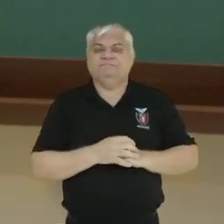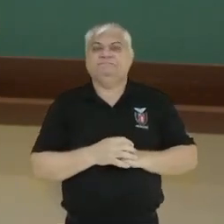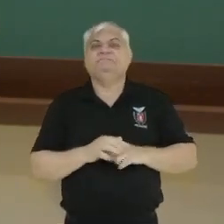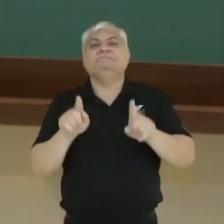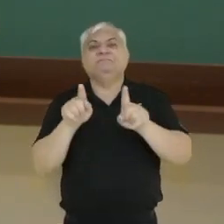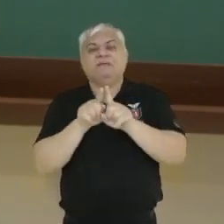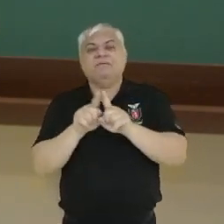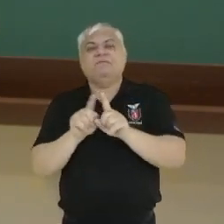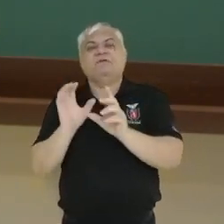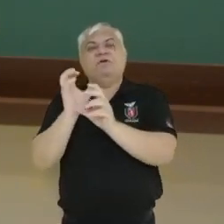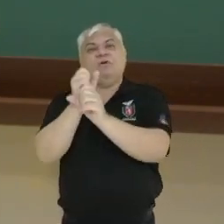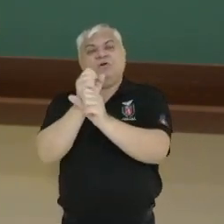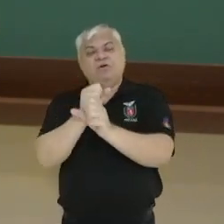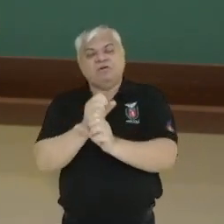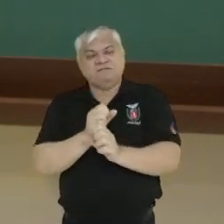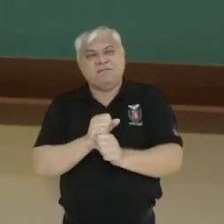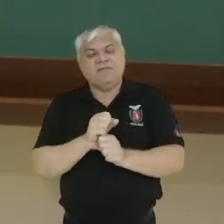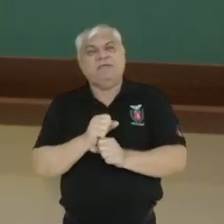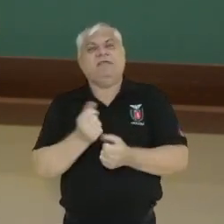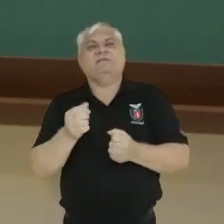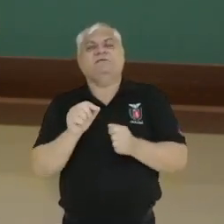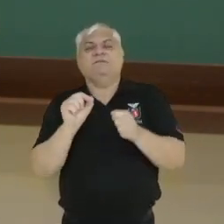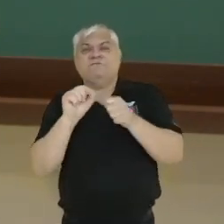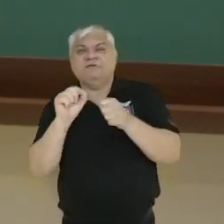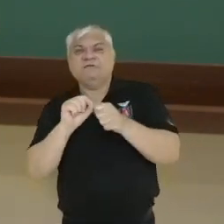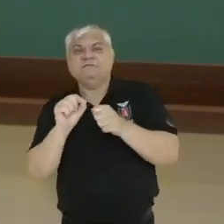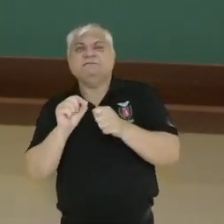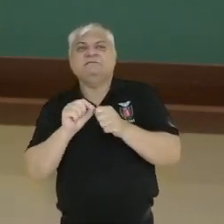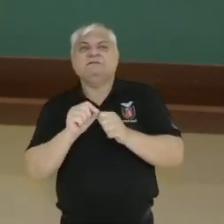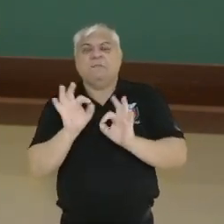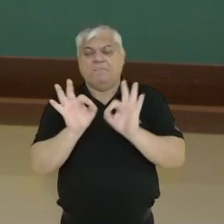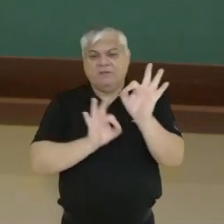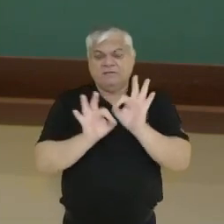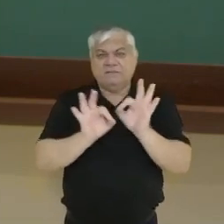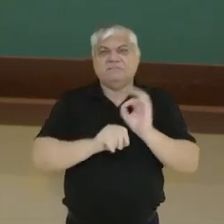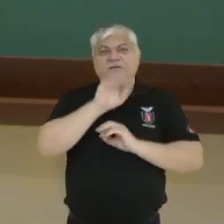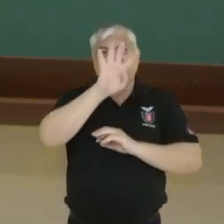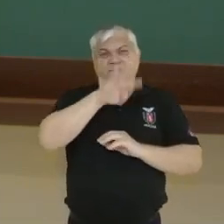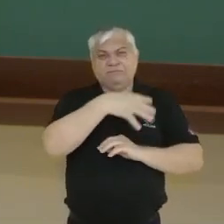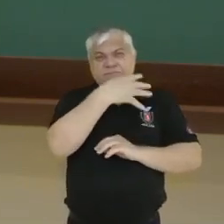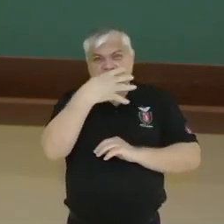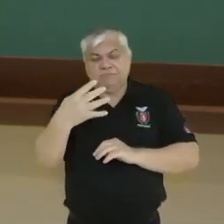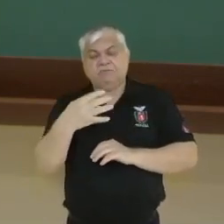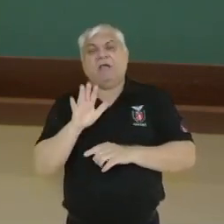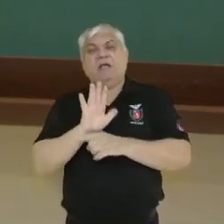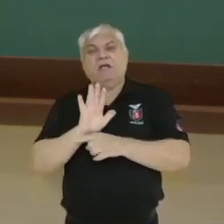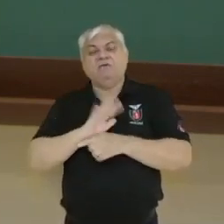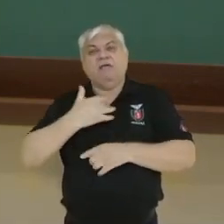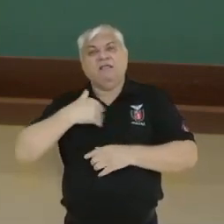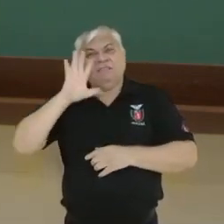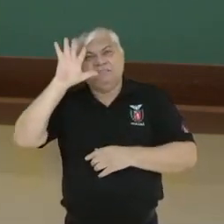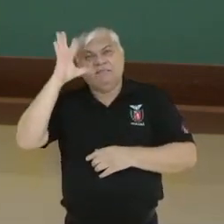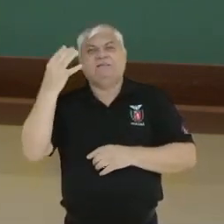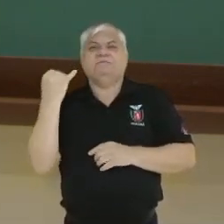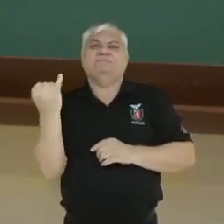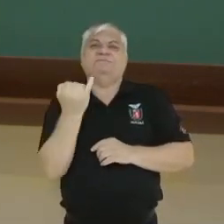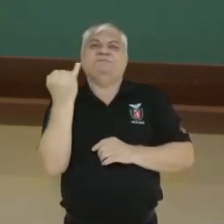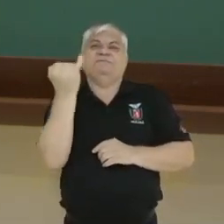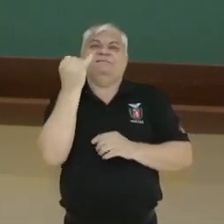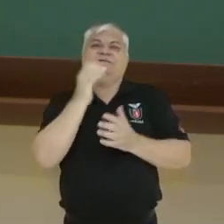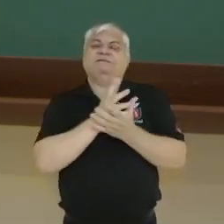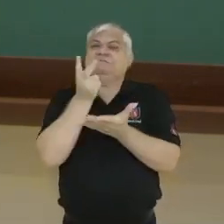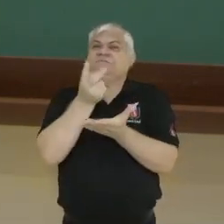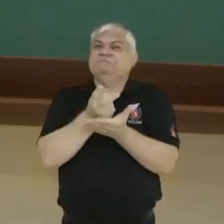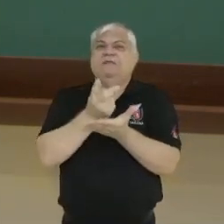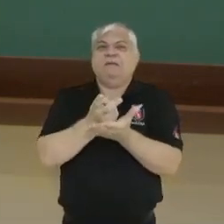partir de situações fictícias com o apoio de um planejamento de negócio. Isso ajuda a tomar decisões importantes